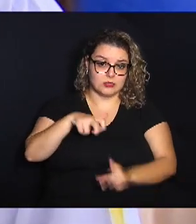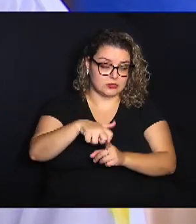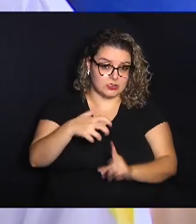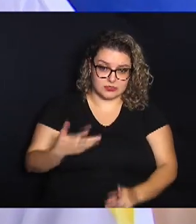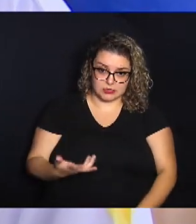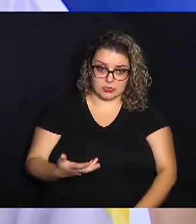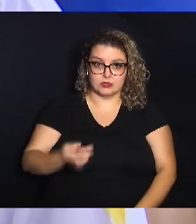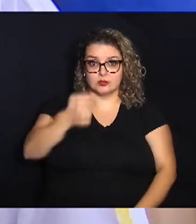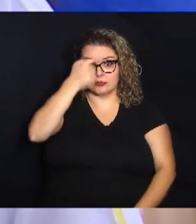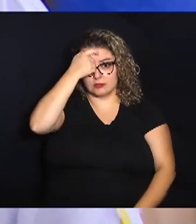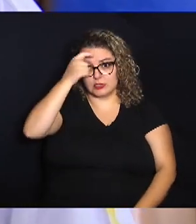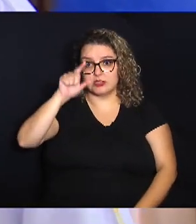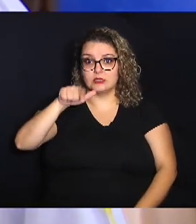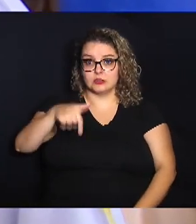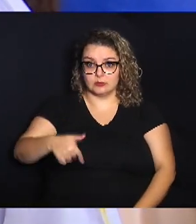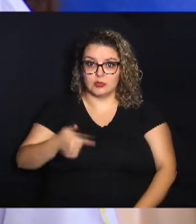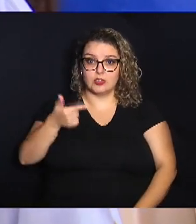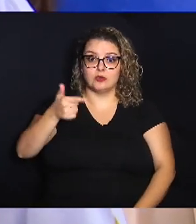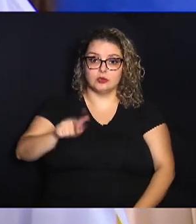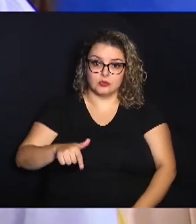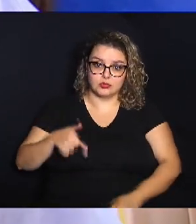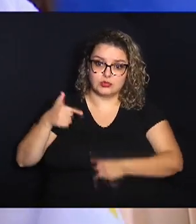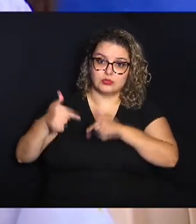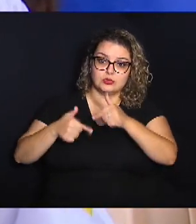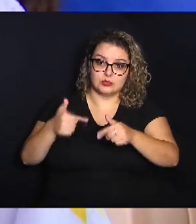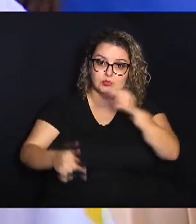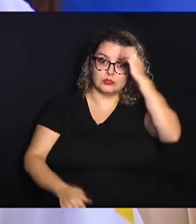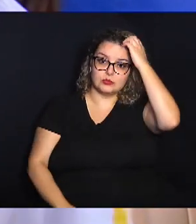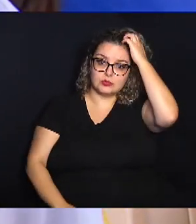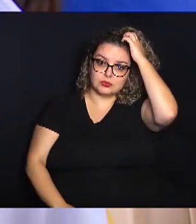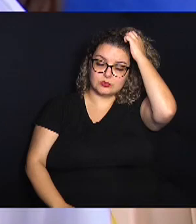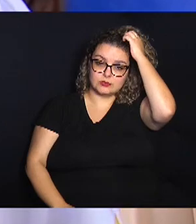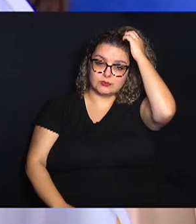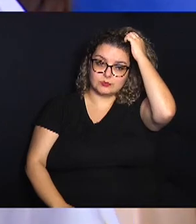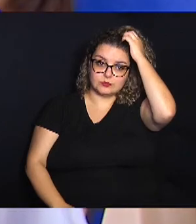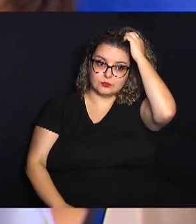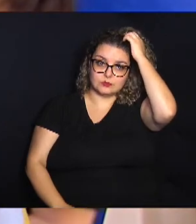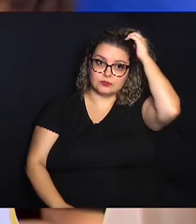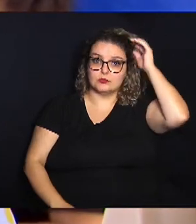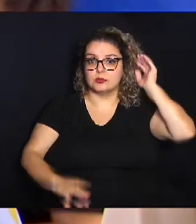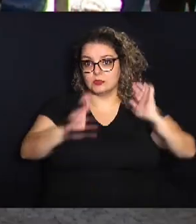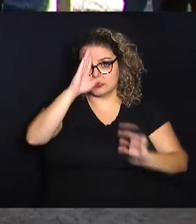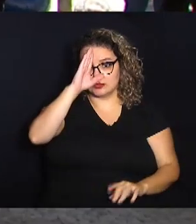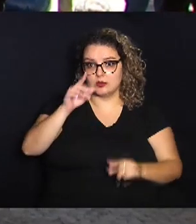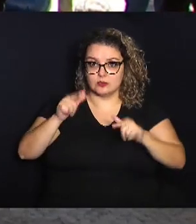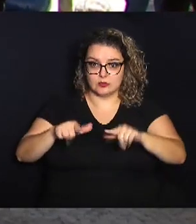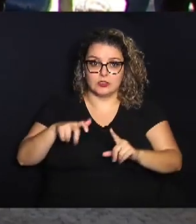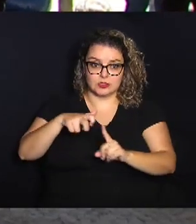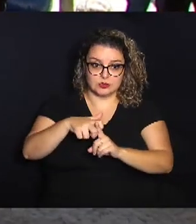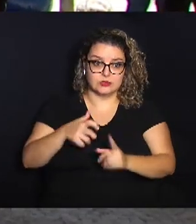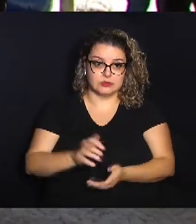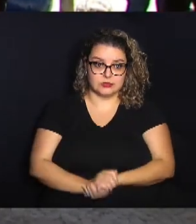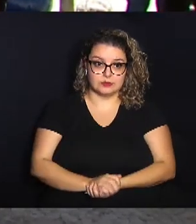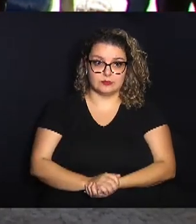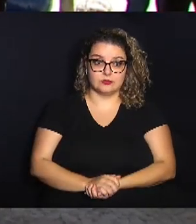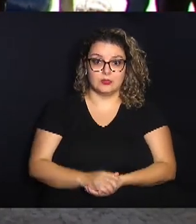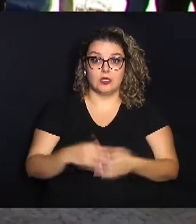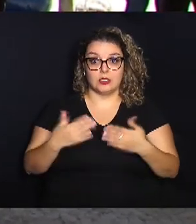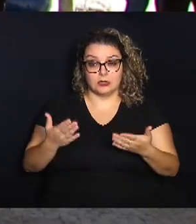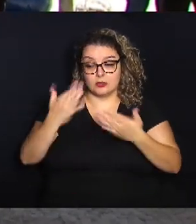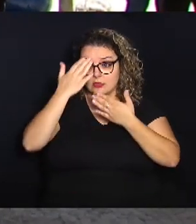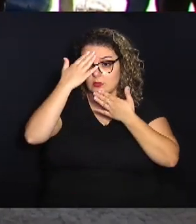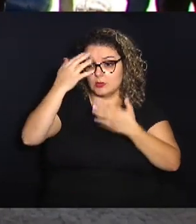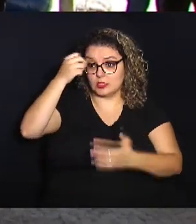Mas depois nós vamos continuar, principalmente nos pontos de maior incidência de acidentes. Bom, muito obrigado ao prefeito